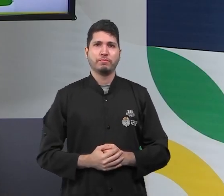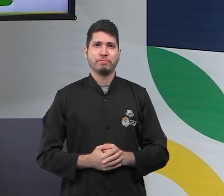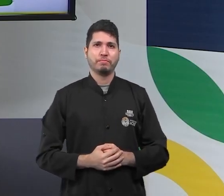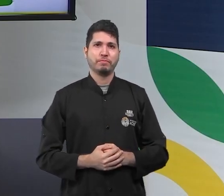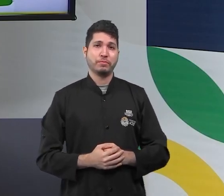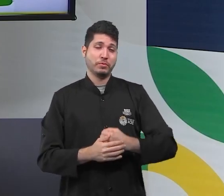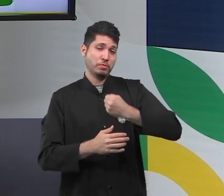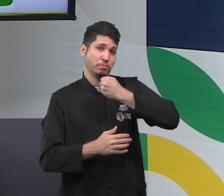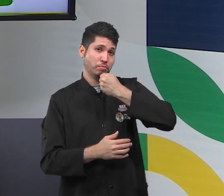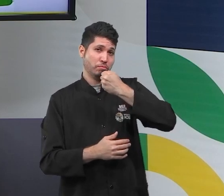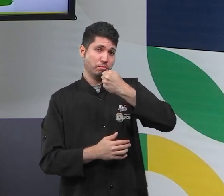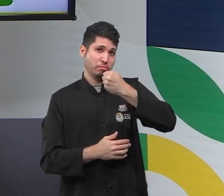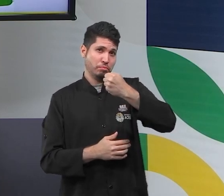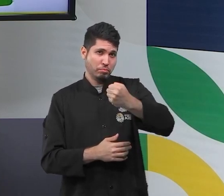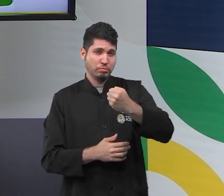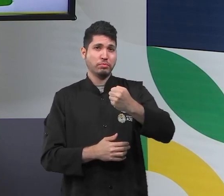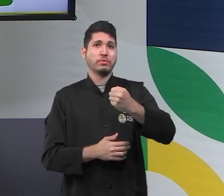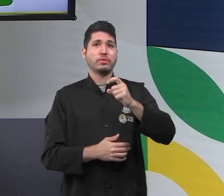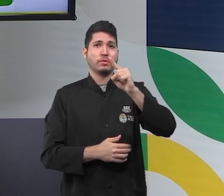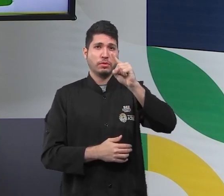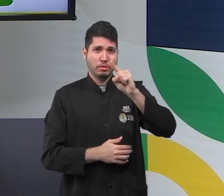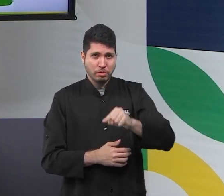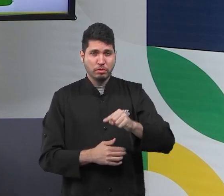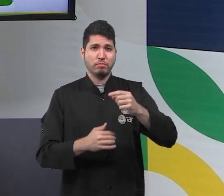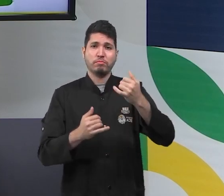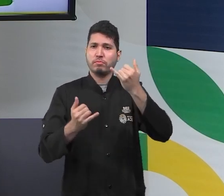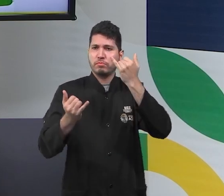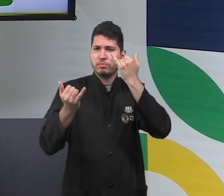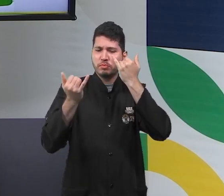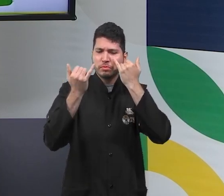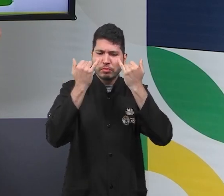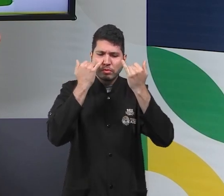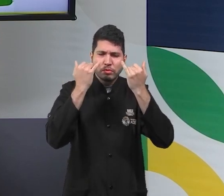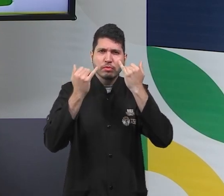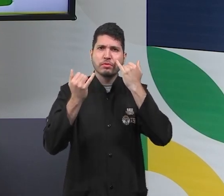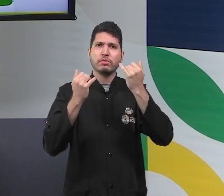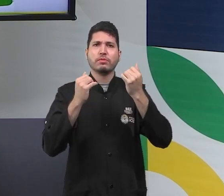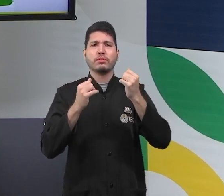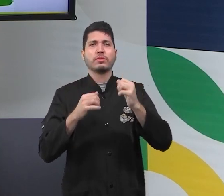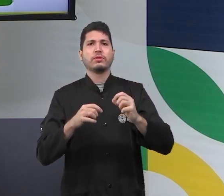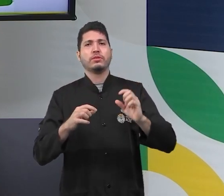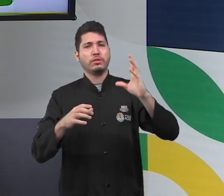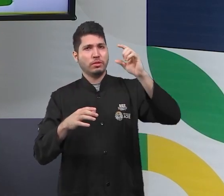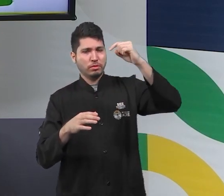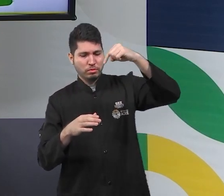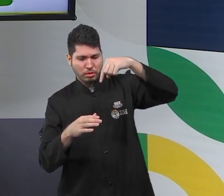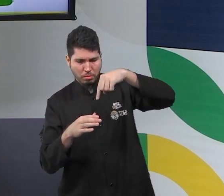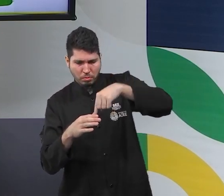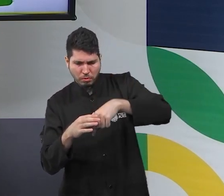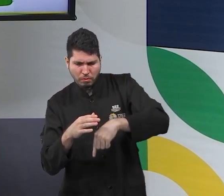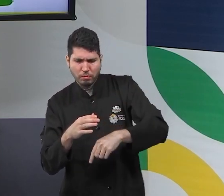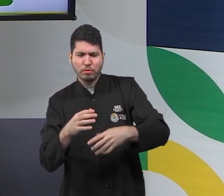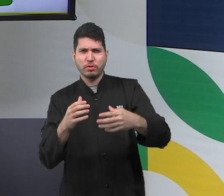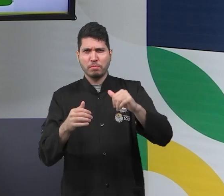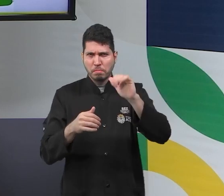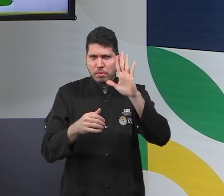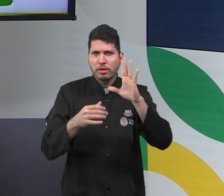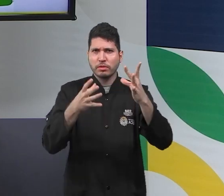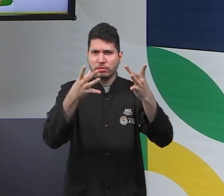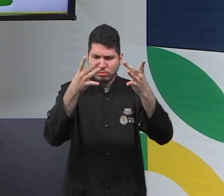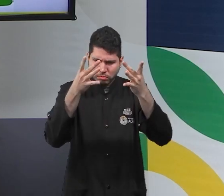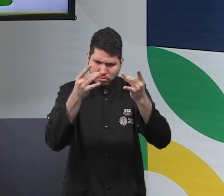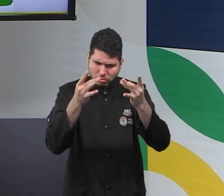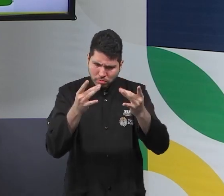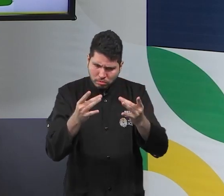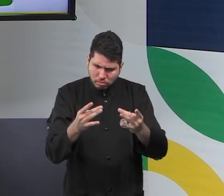reportagem, ela transmite uma notícia também, só que ela costuma aprofundar mais, ela dá mais características, mais detalhes, ela